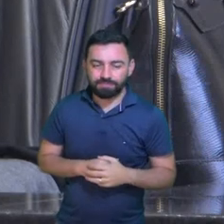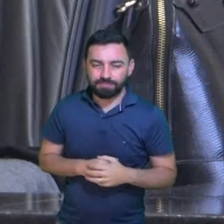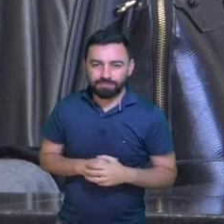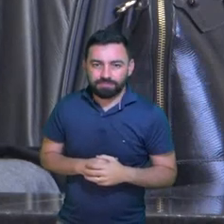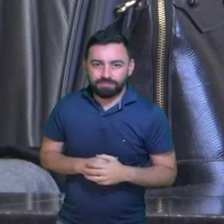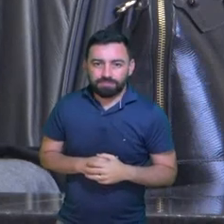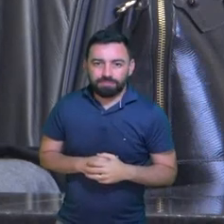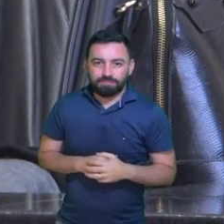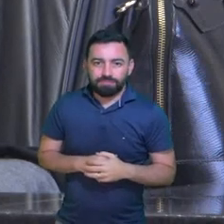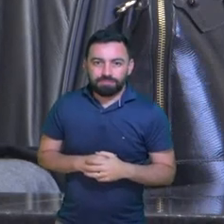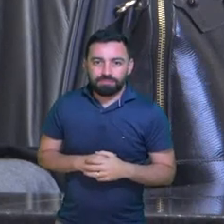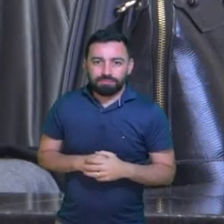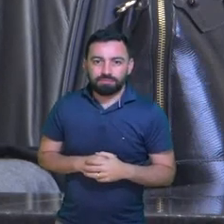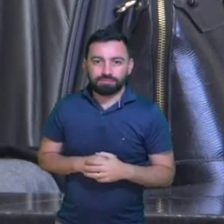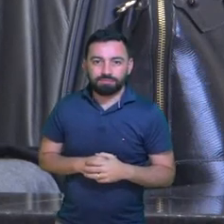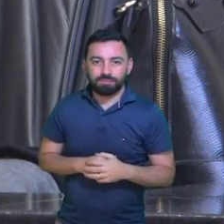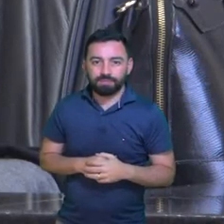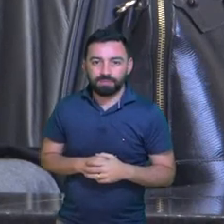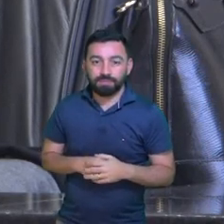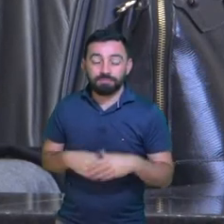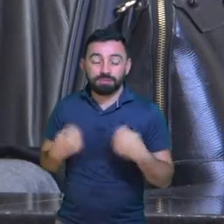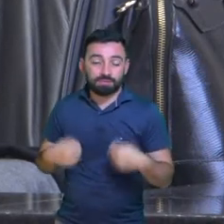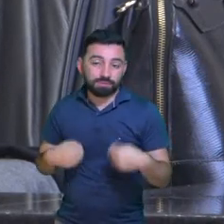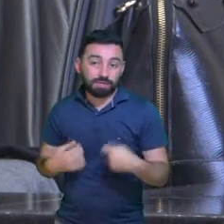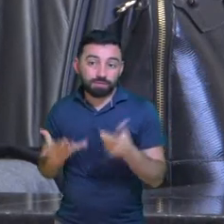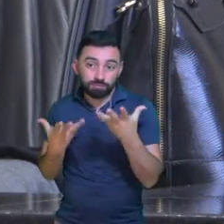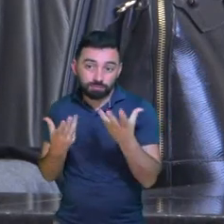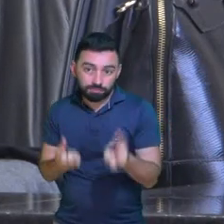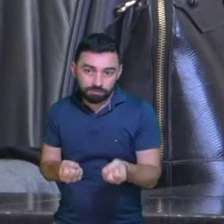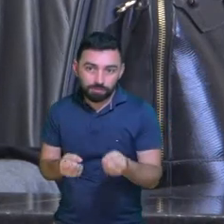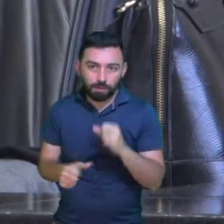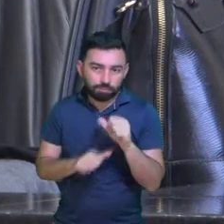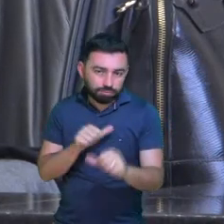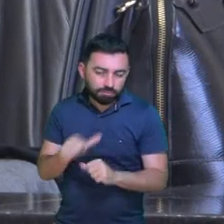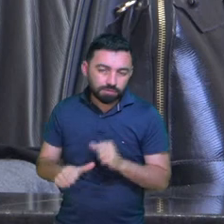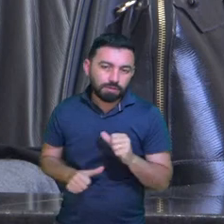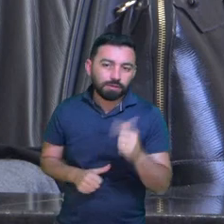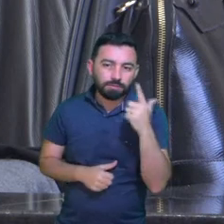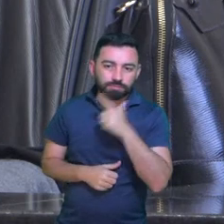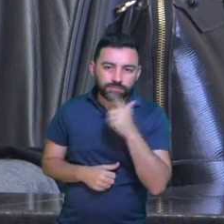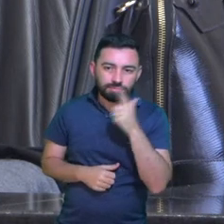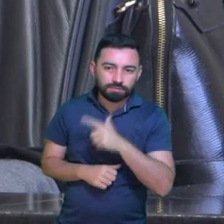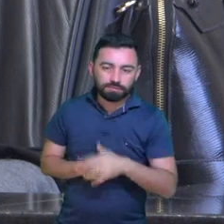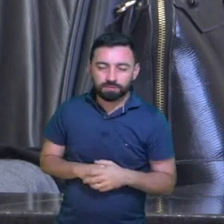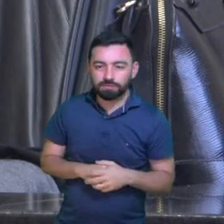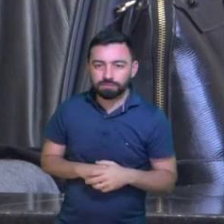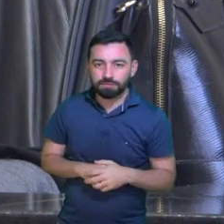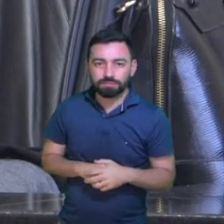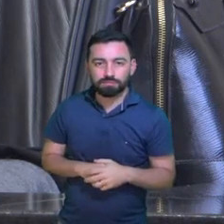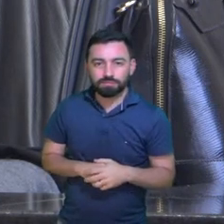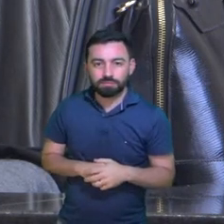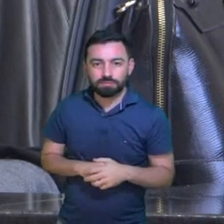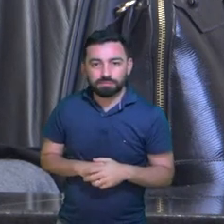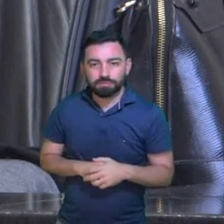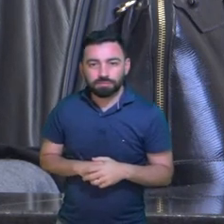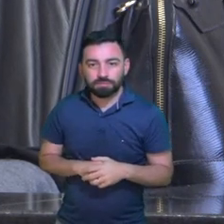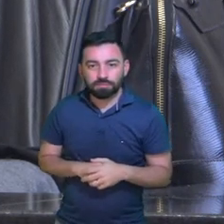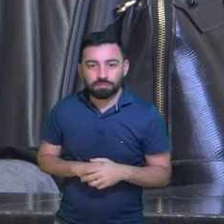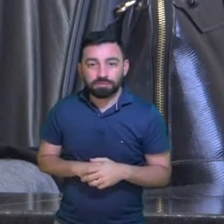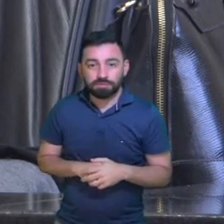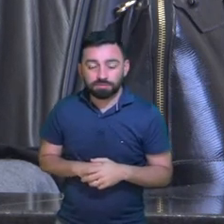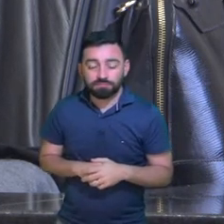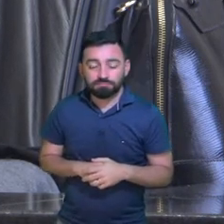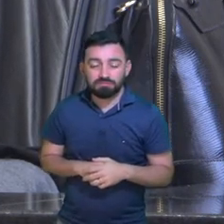quer dizer a gente tem que assumir isso para mudar porque senão a gente não consegue mudar a gente não sai do lugar a gente não vai conseguir